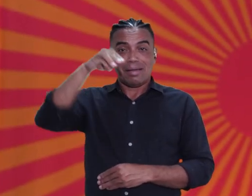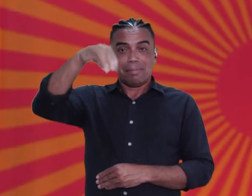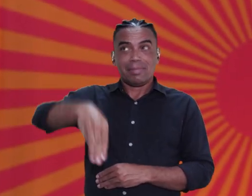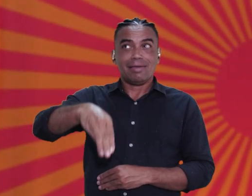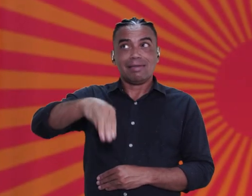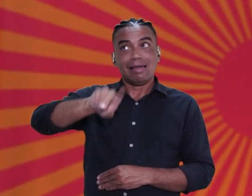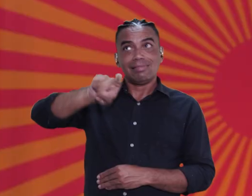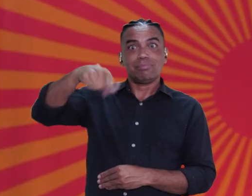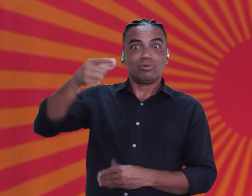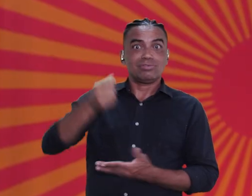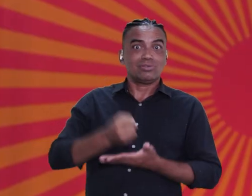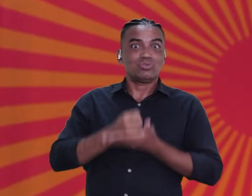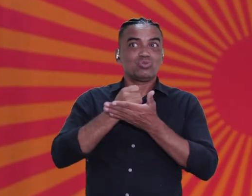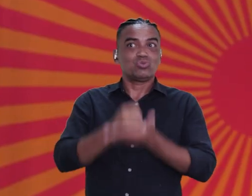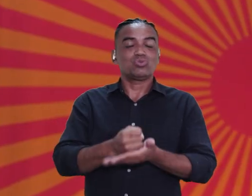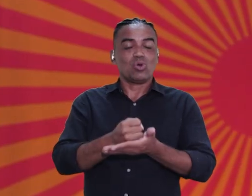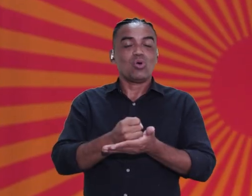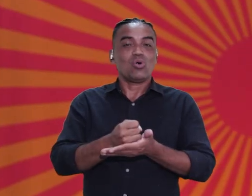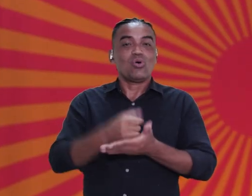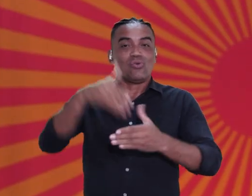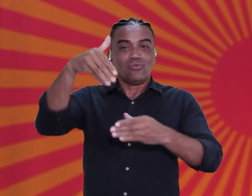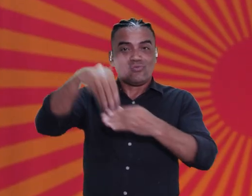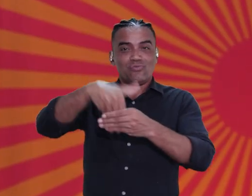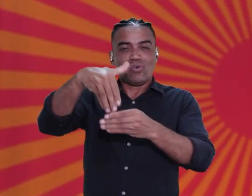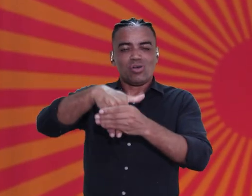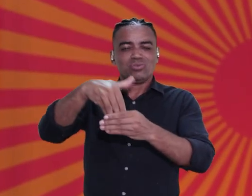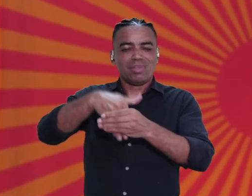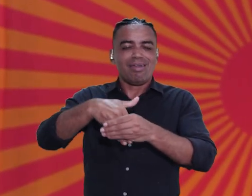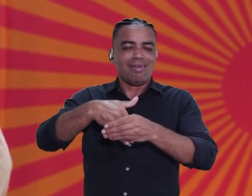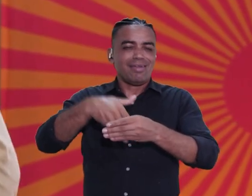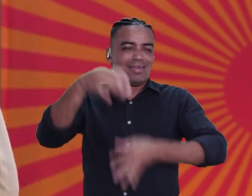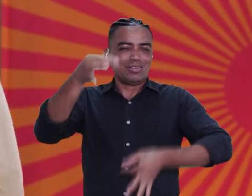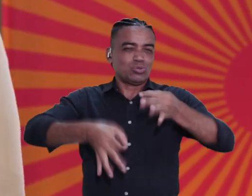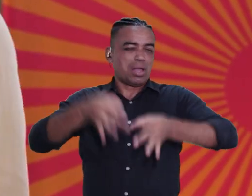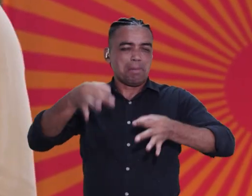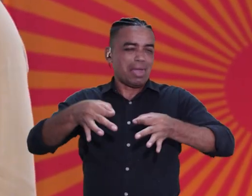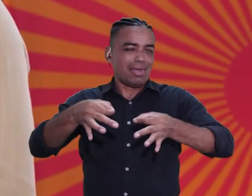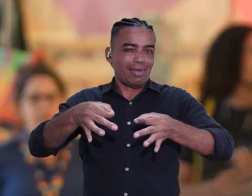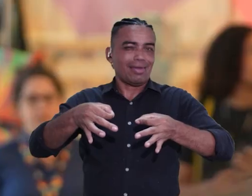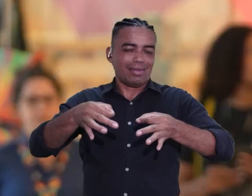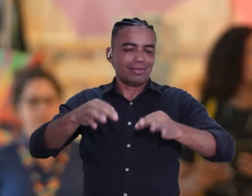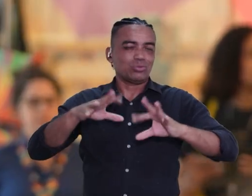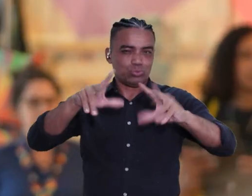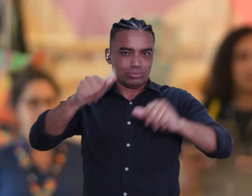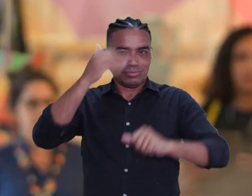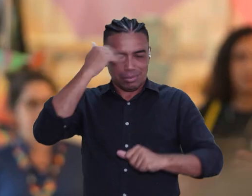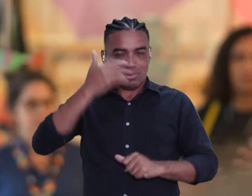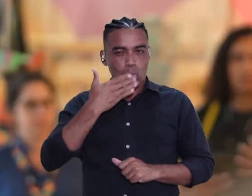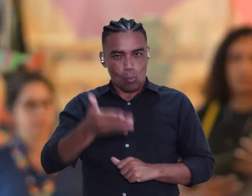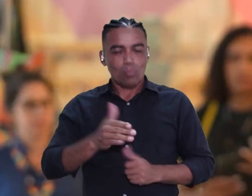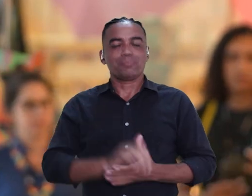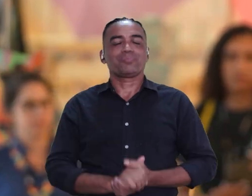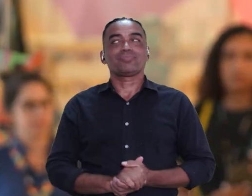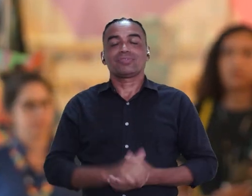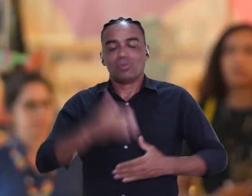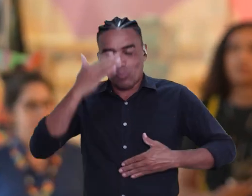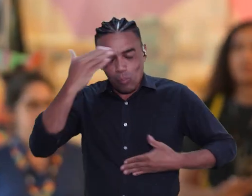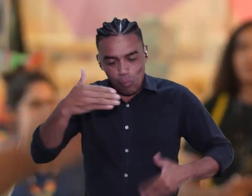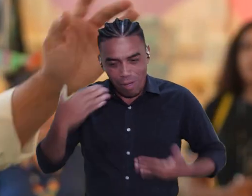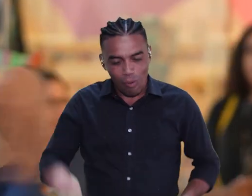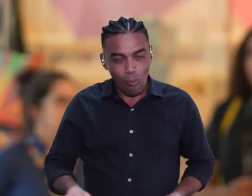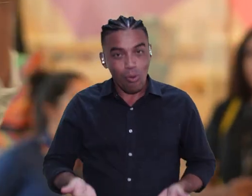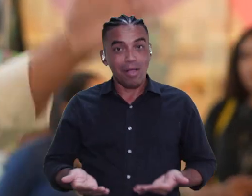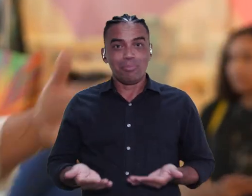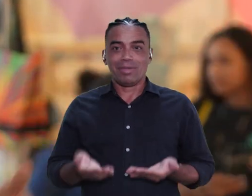base do voto dela no último julgamento, que eu não vou dizer qual, mas tem sido uma honra, tem sido um prazer, porque criar